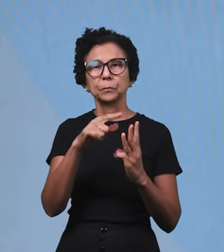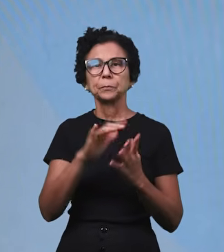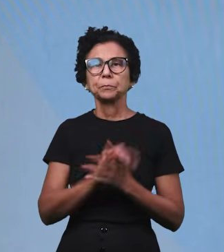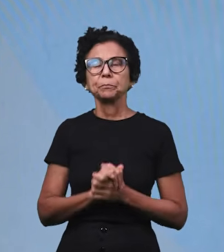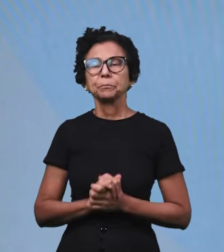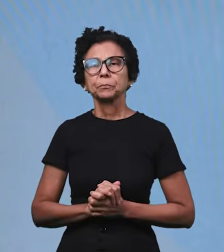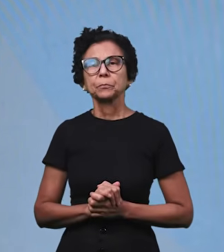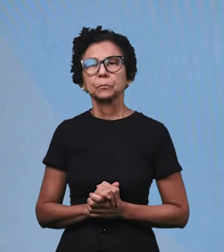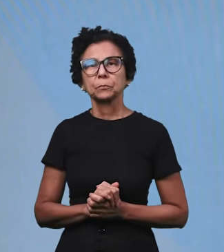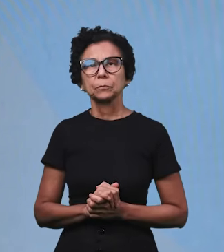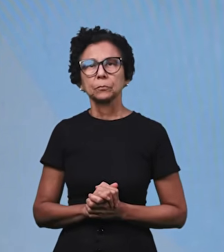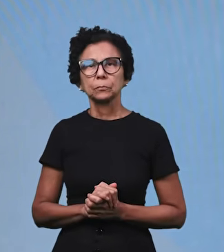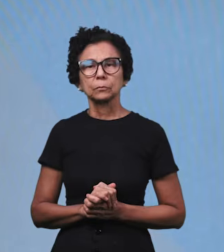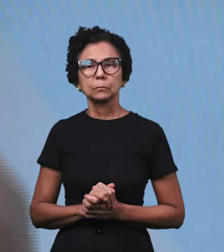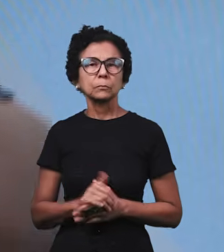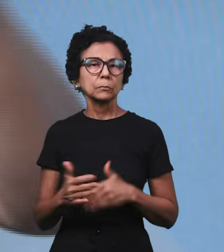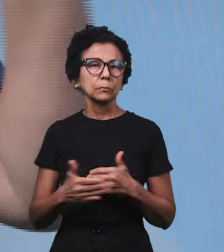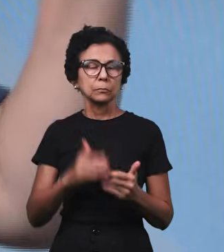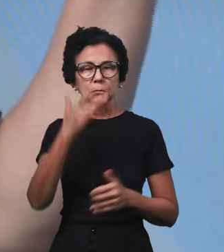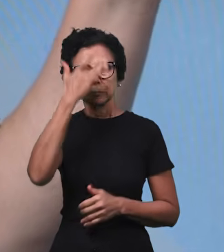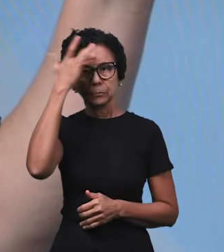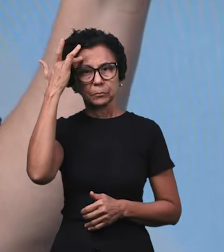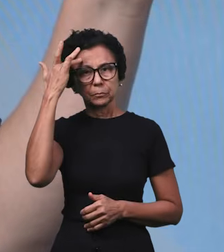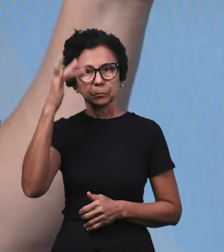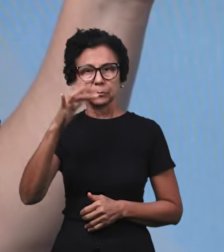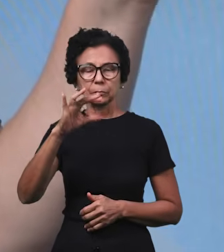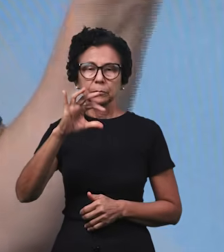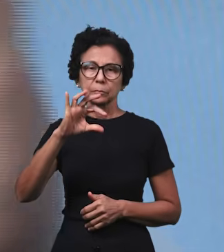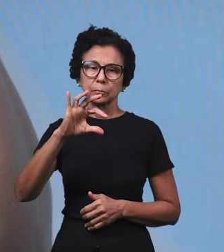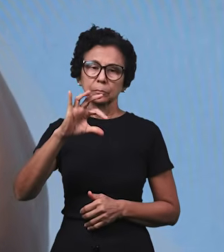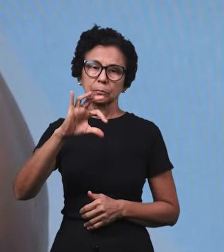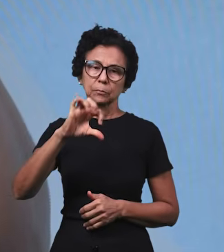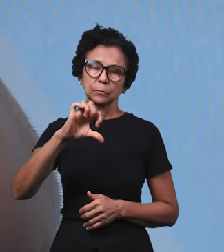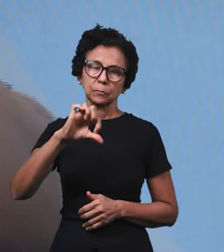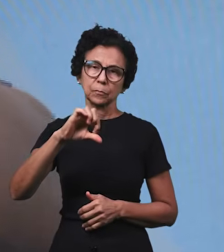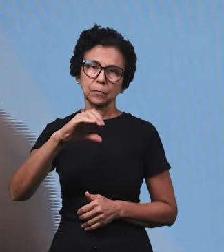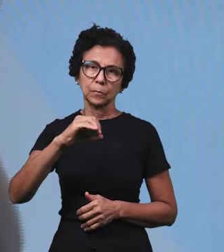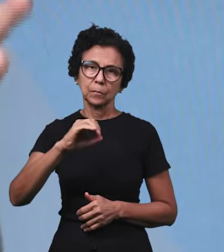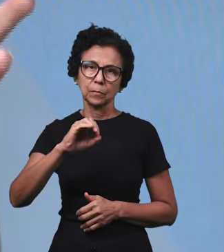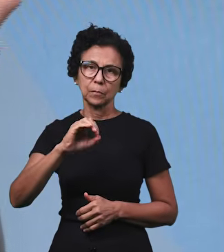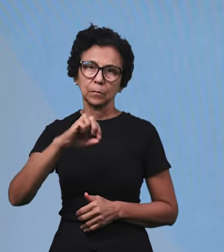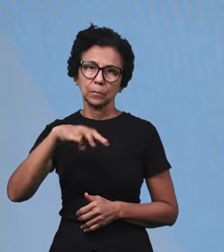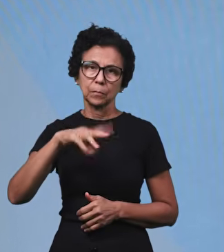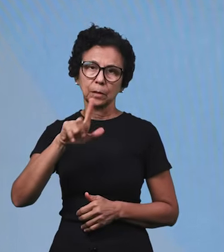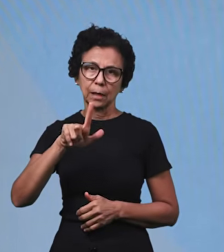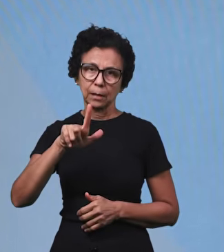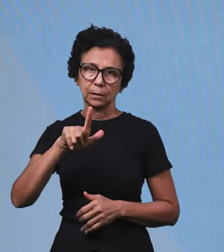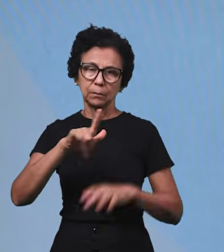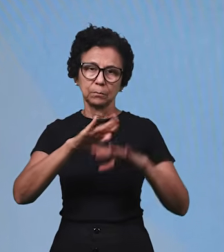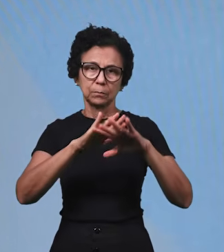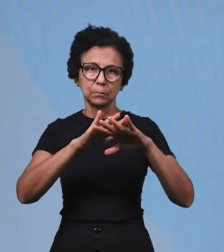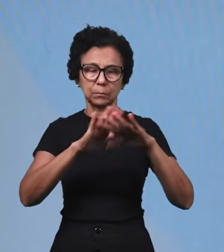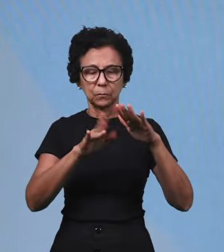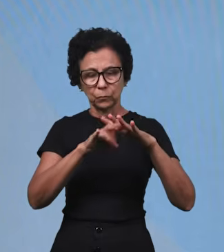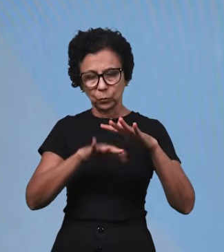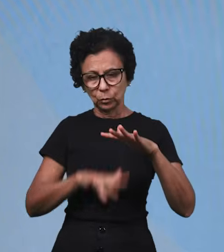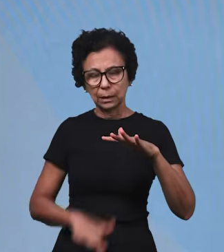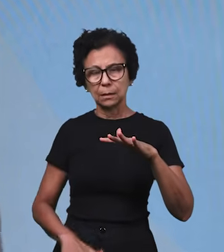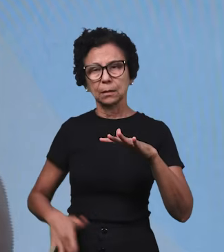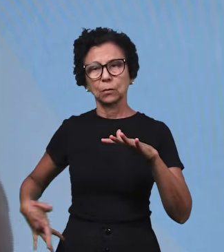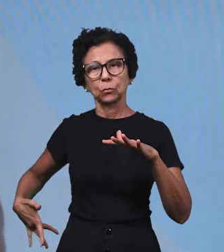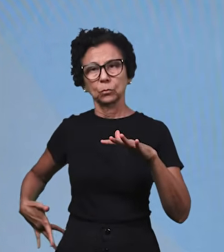Então, qualquer pessoa tem mais de 90 ml minuto de filtração, normalmente. Agora, se você